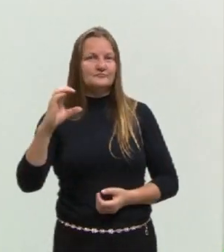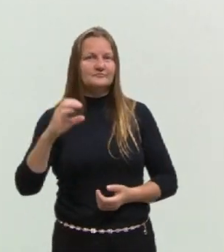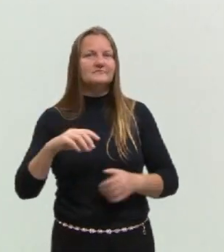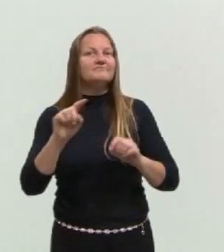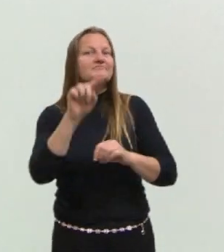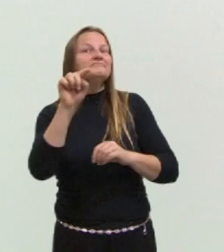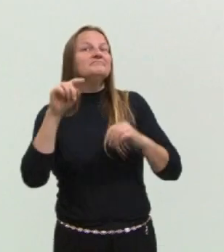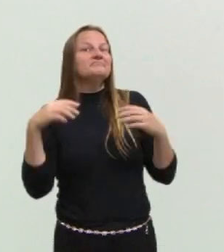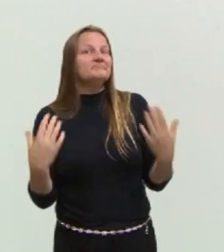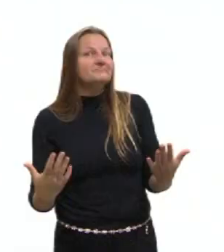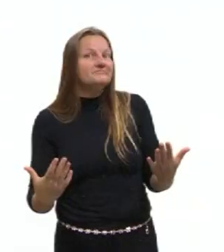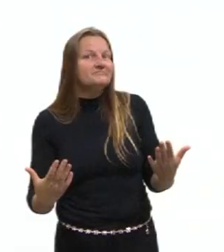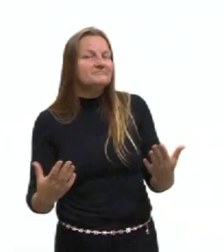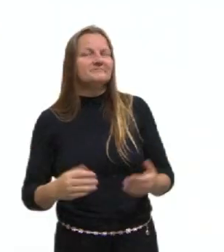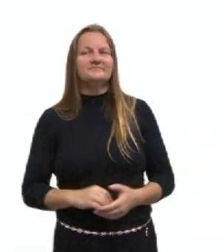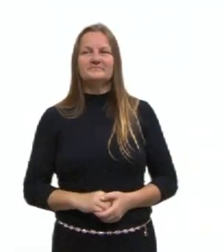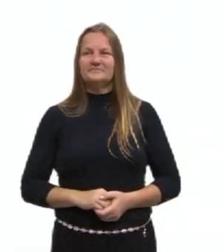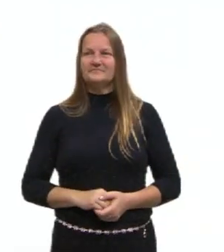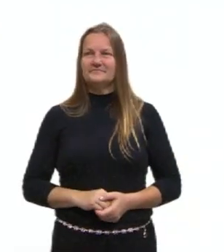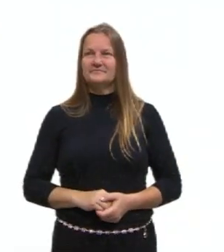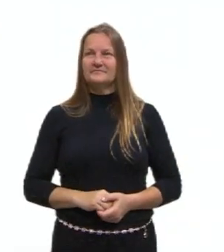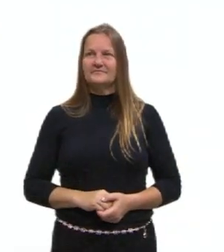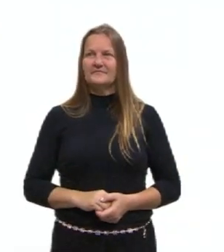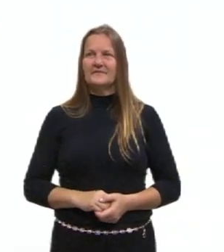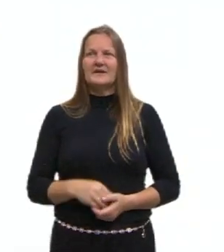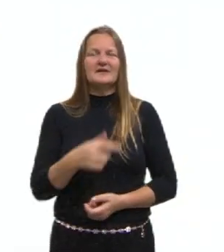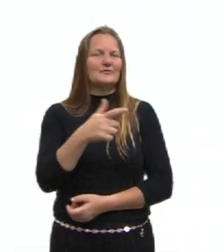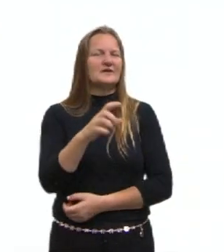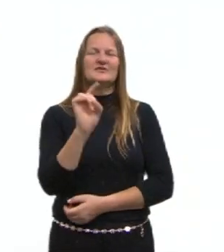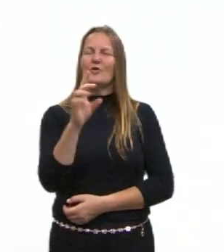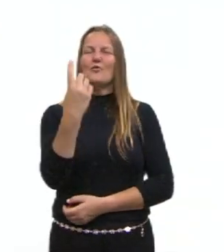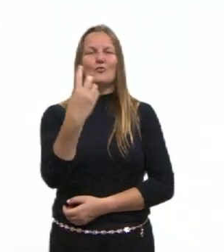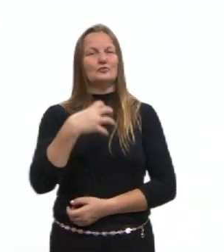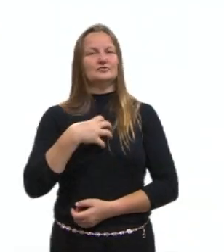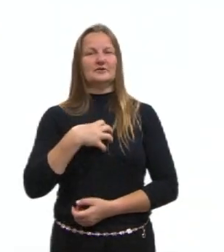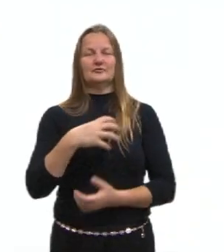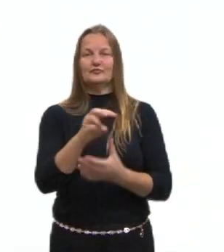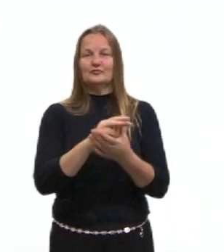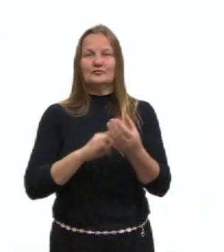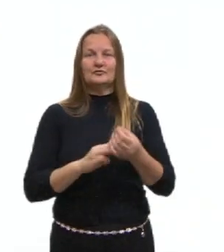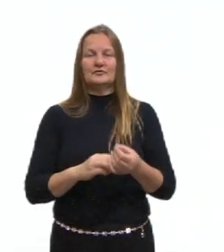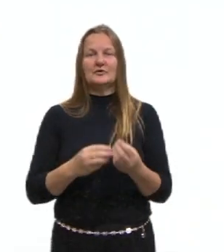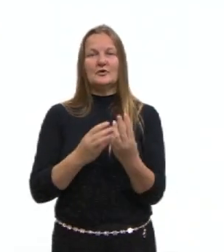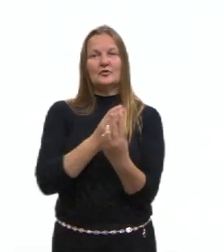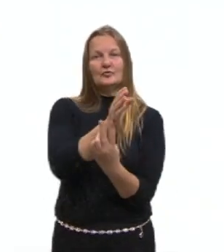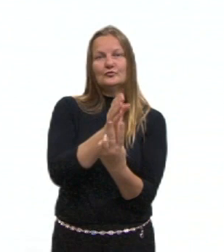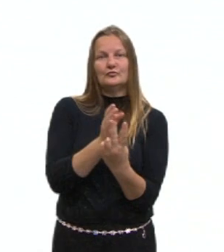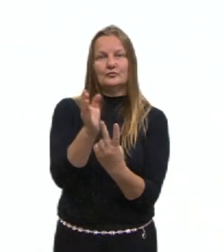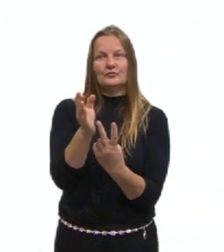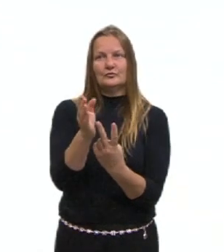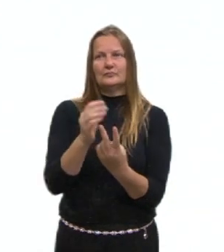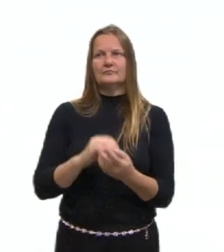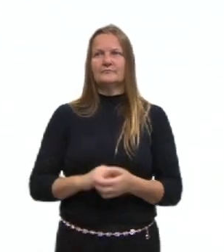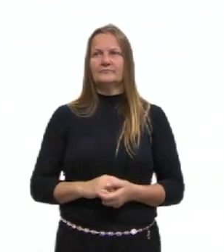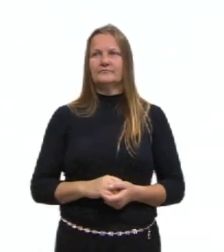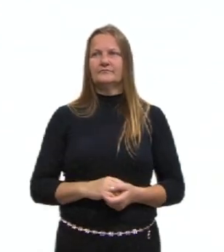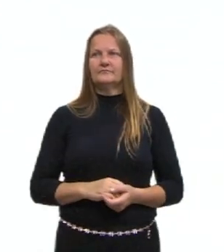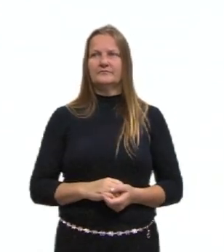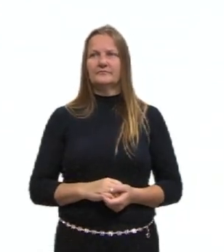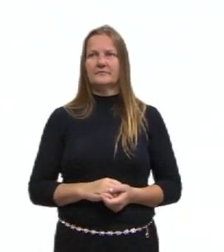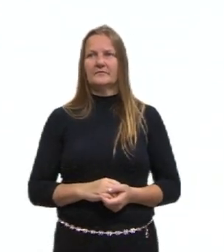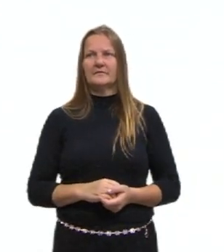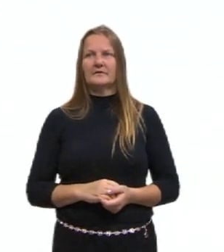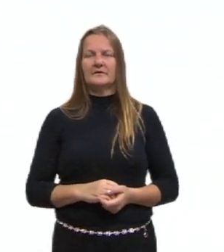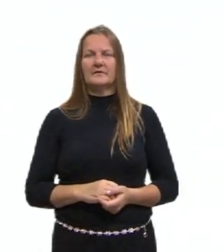Será? Bom, não existe apenas um jeito. Aqui nós temos dois exemplos de métodos diferentes de fazer